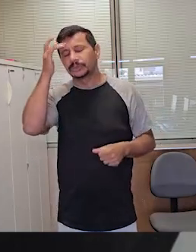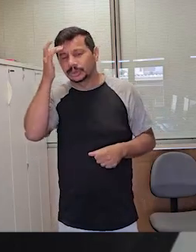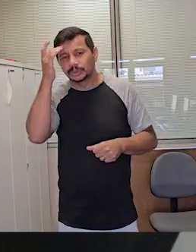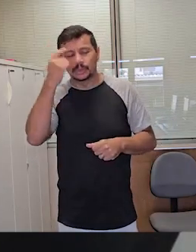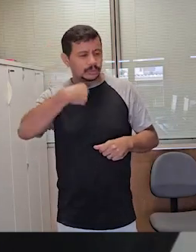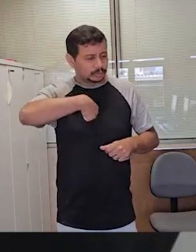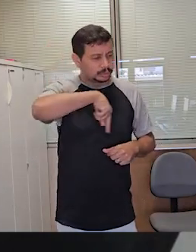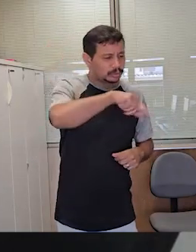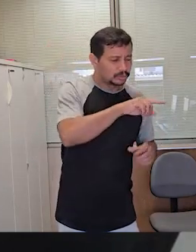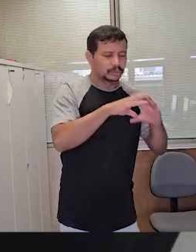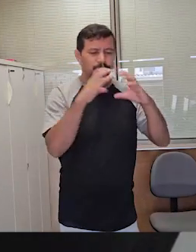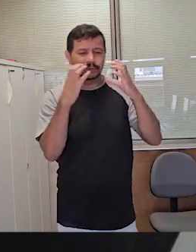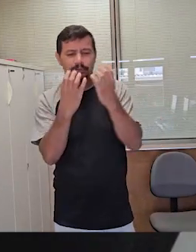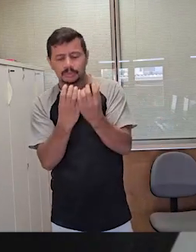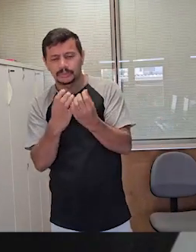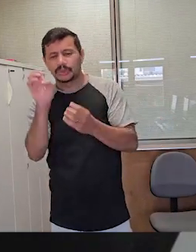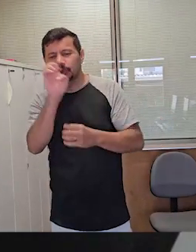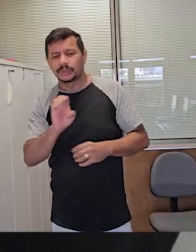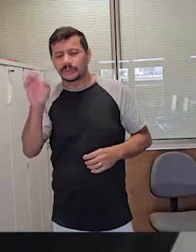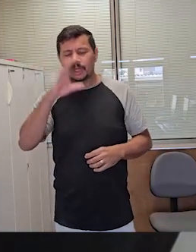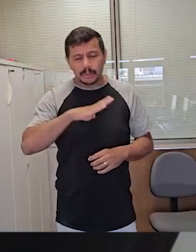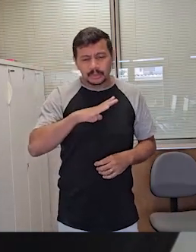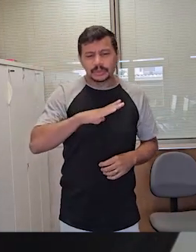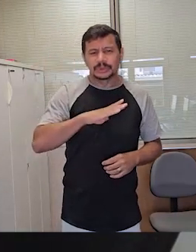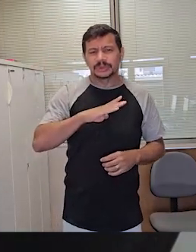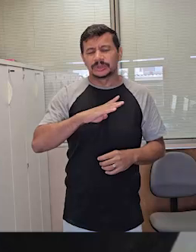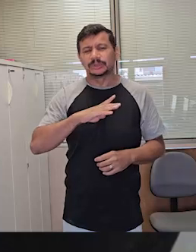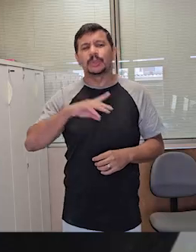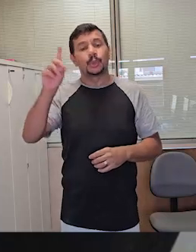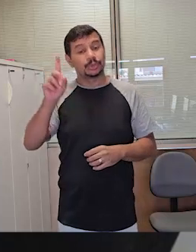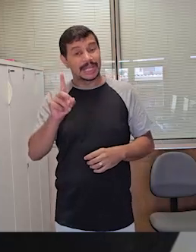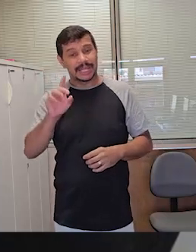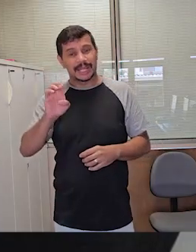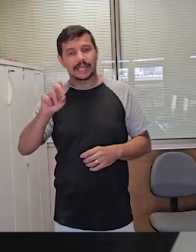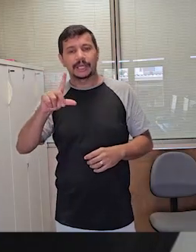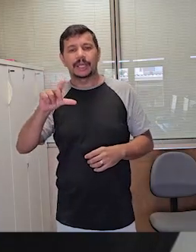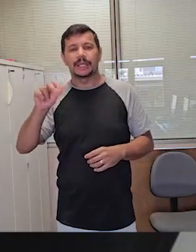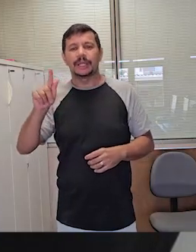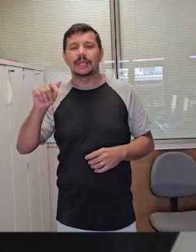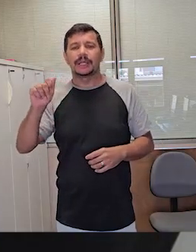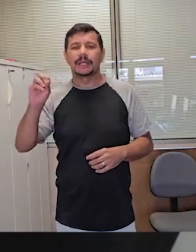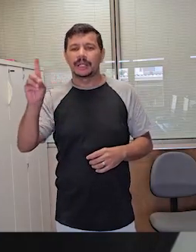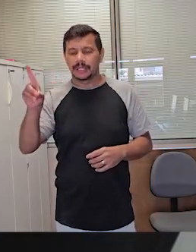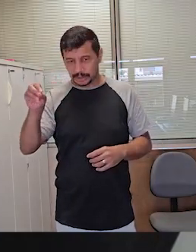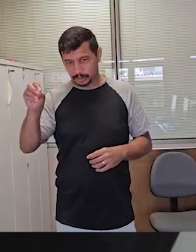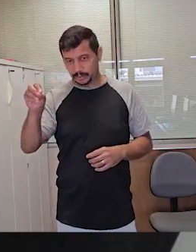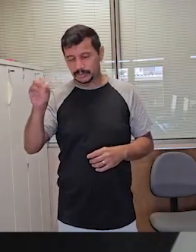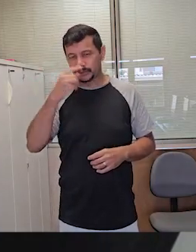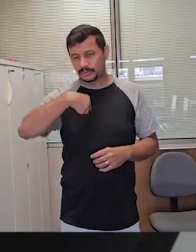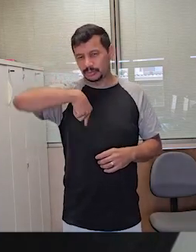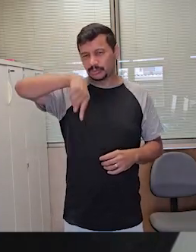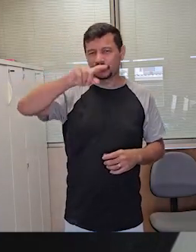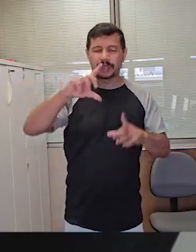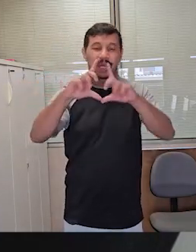conferências, todas estaduais, municipais, estaduais, e que forem eleitos a delegados para as conferências nacionais, quando chegar em Brasília,